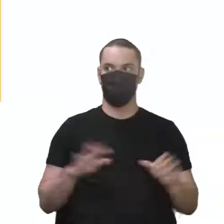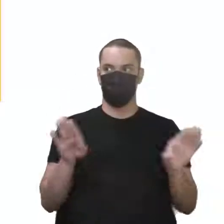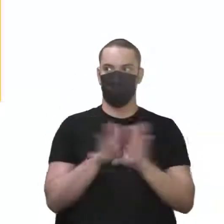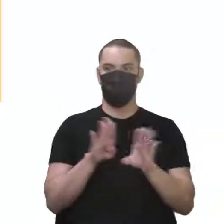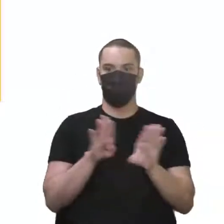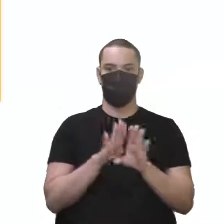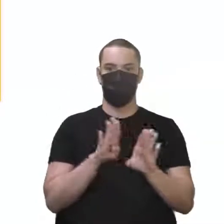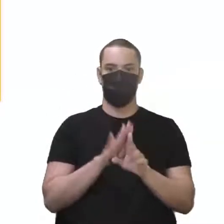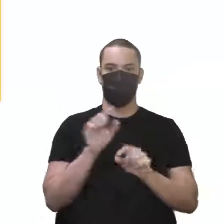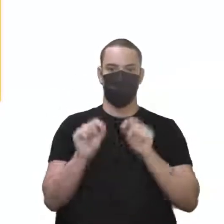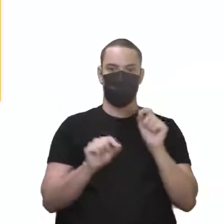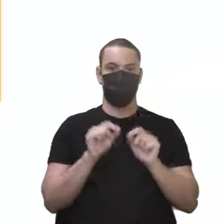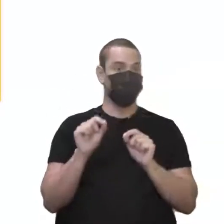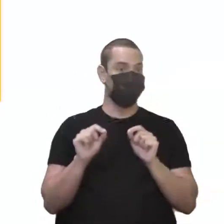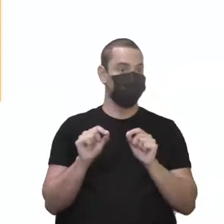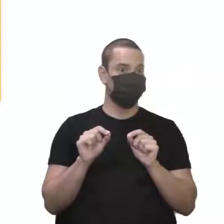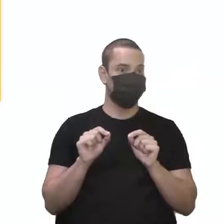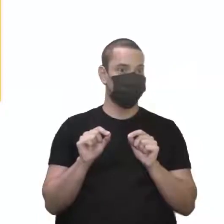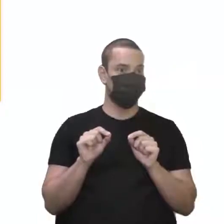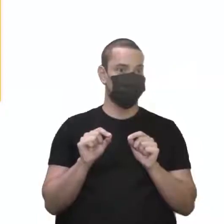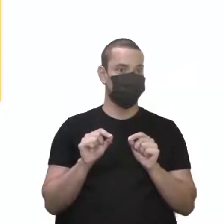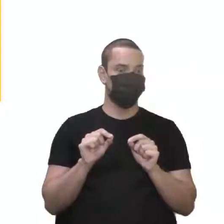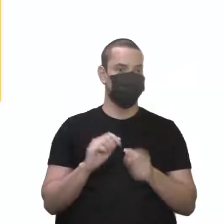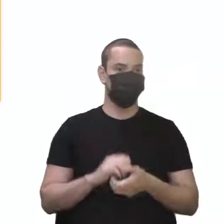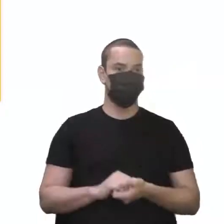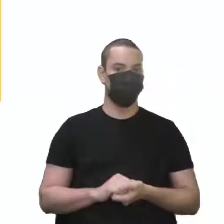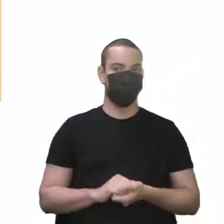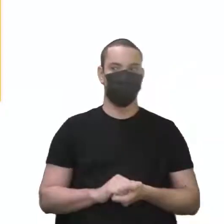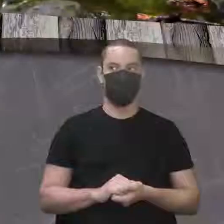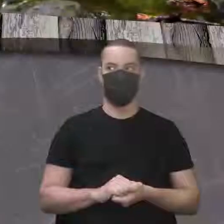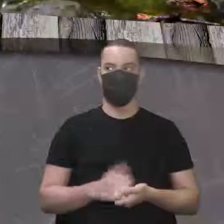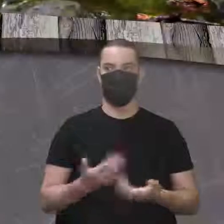do processo de... Vamos para mim?